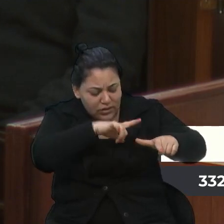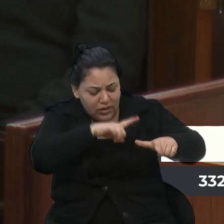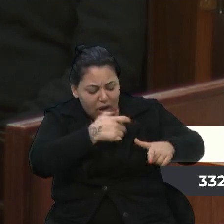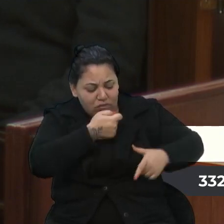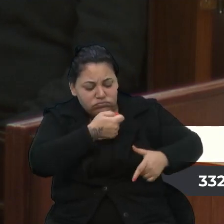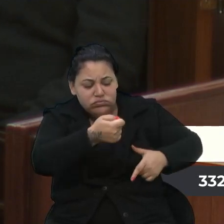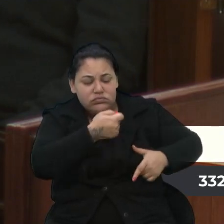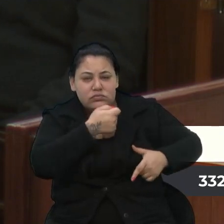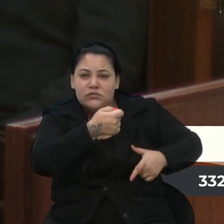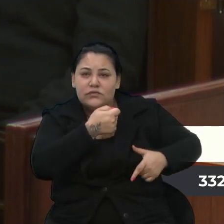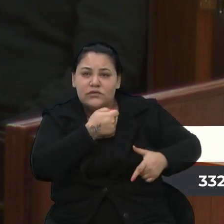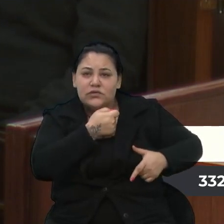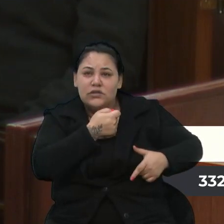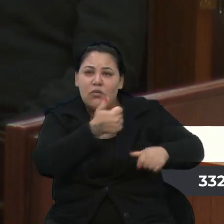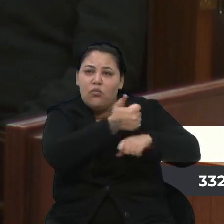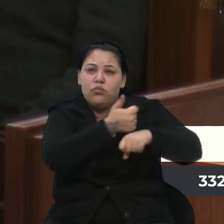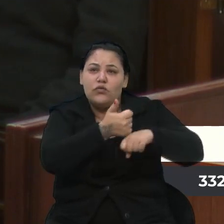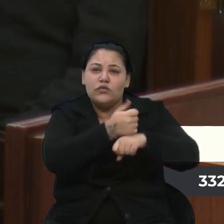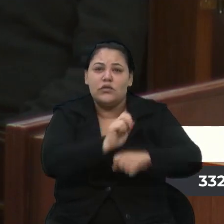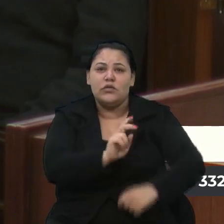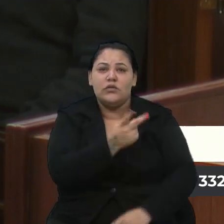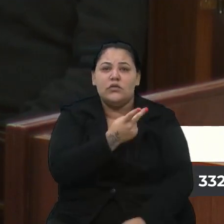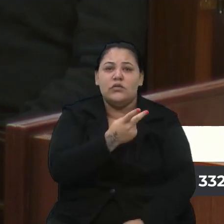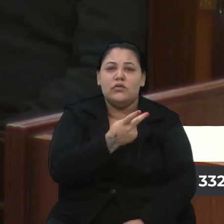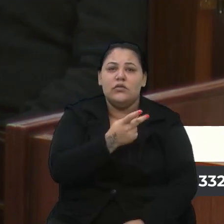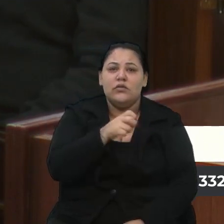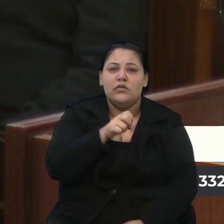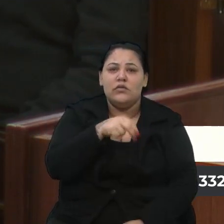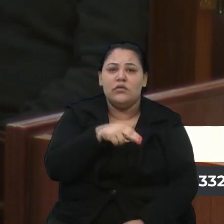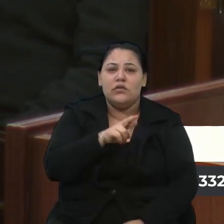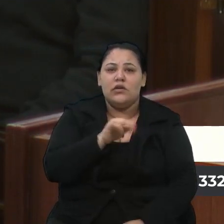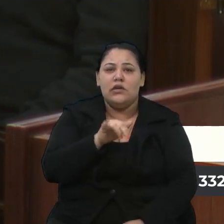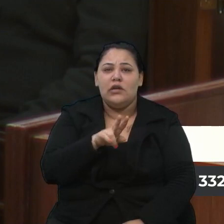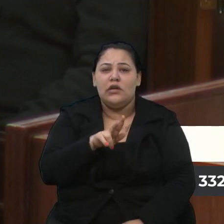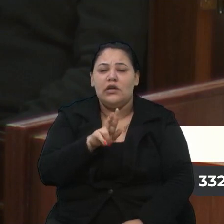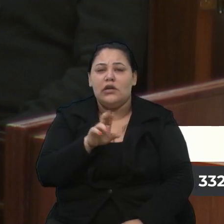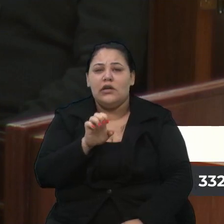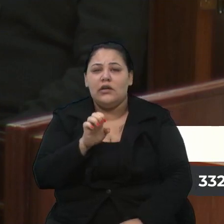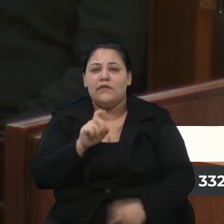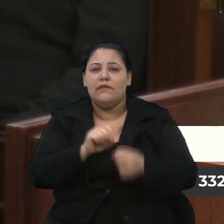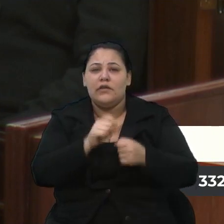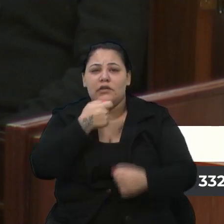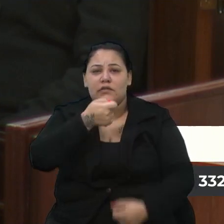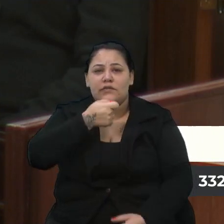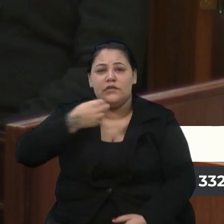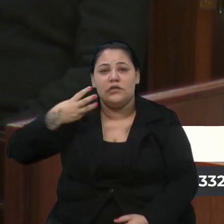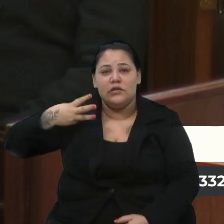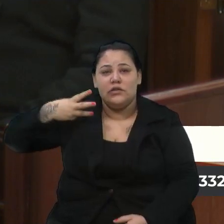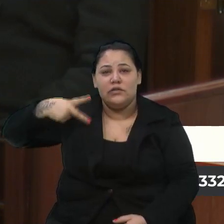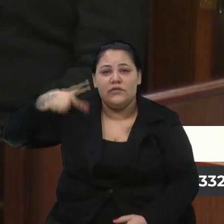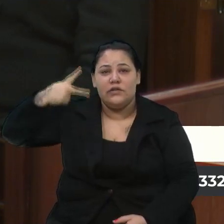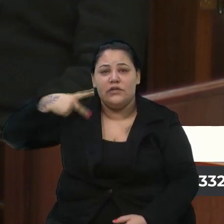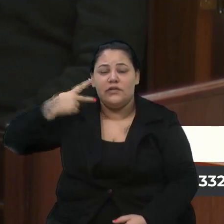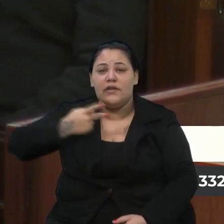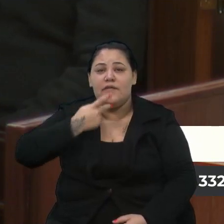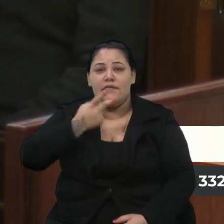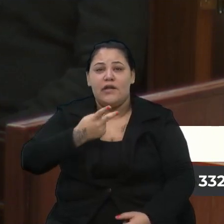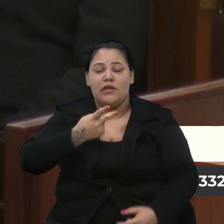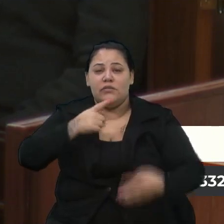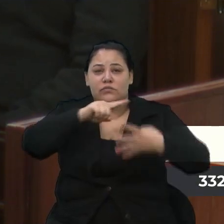entrevista o jornalista Henrique, faz uma entrevista com 3 vereadores e cita os 4 principais